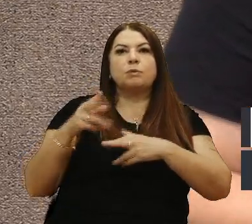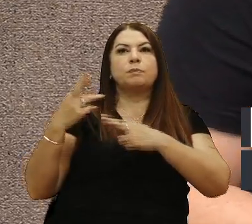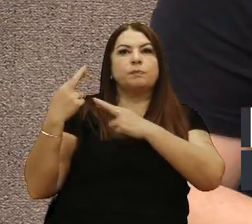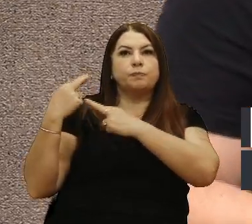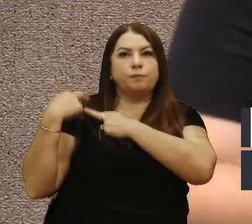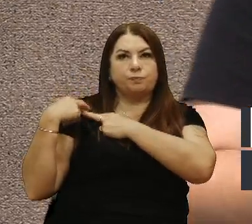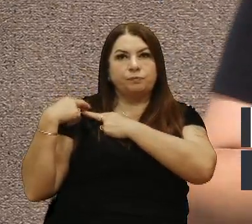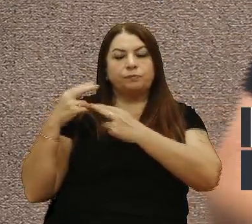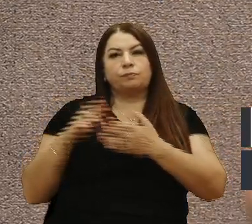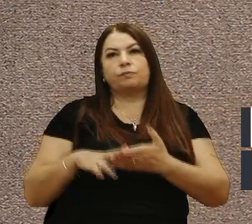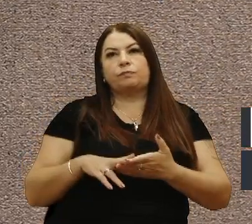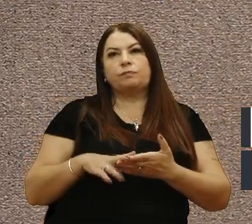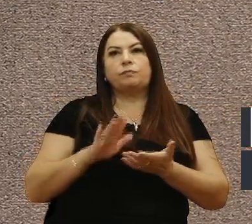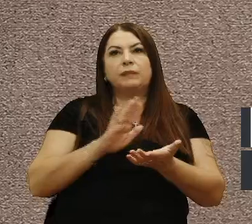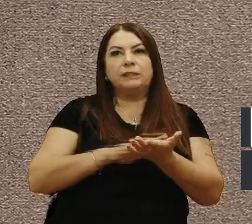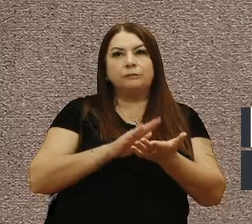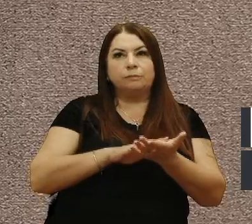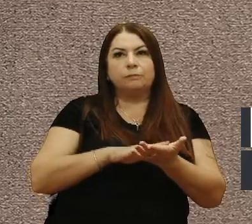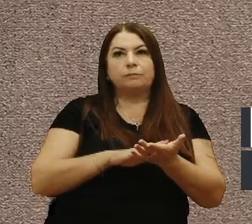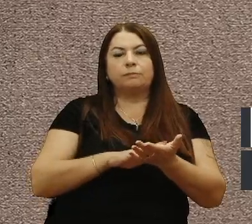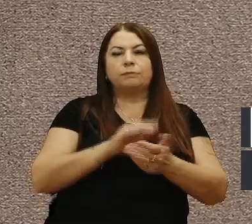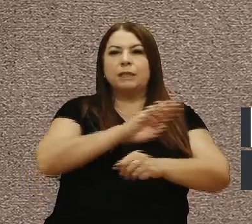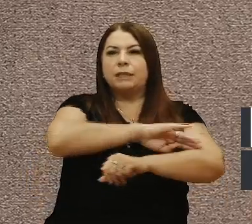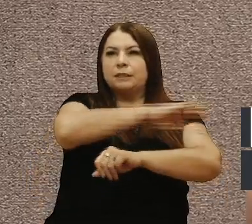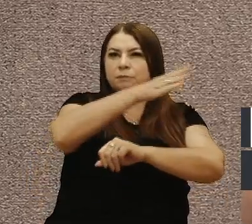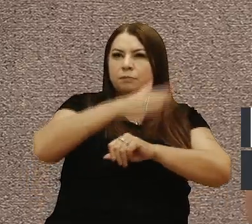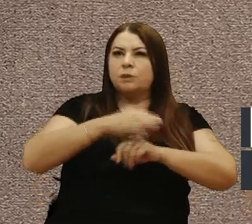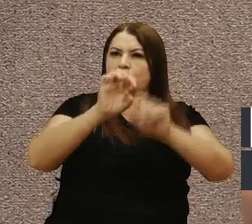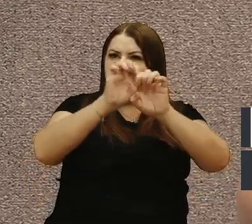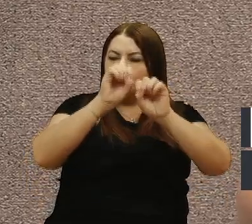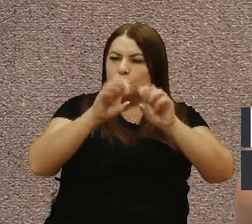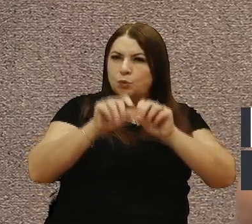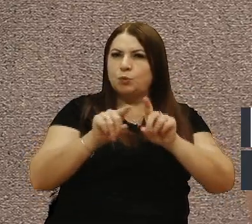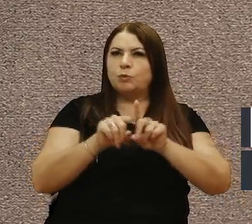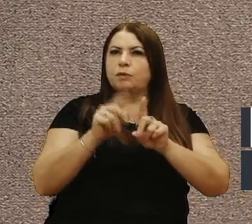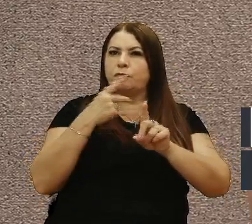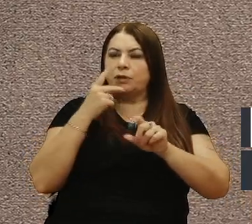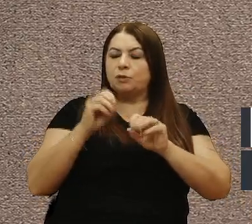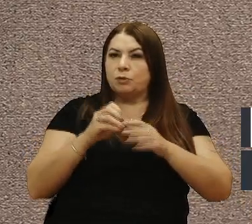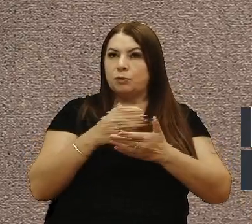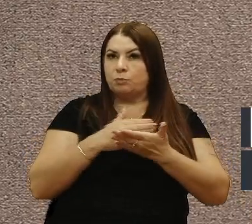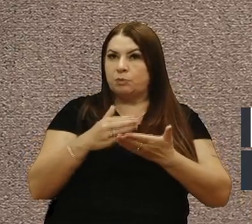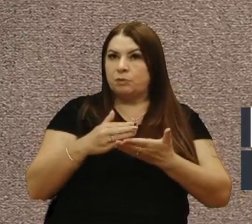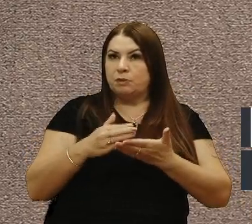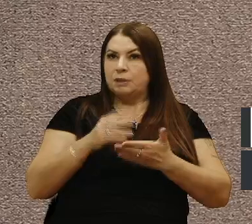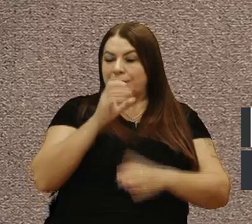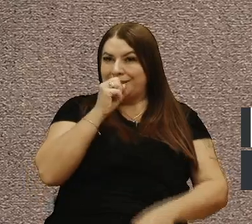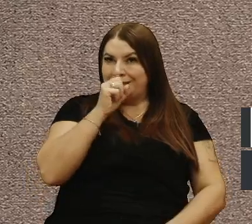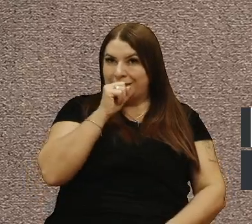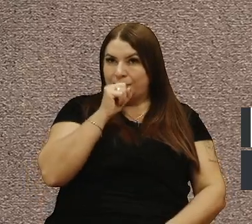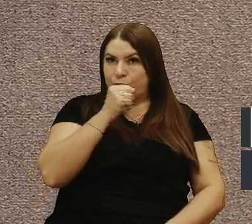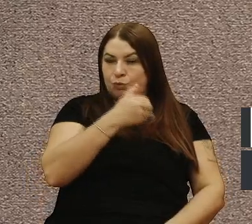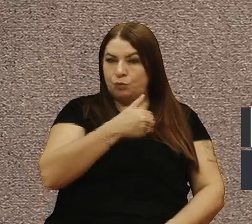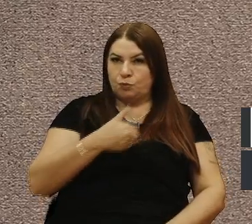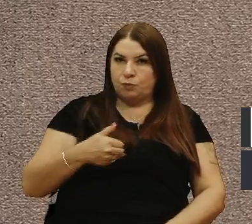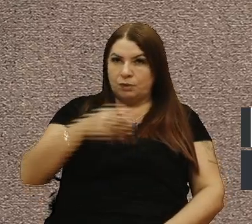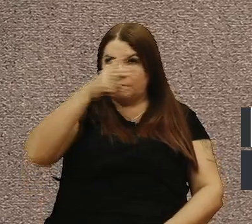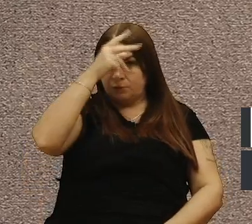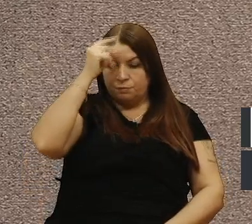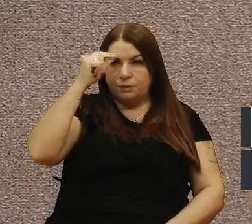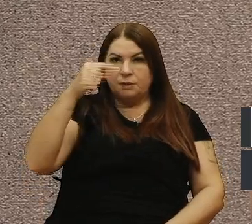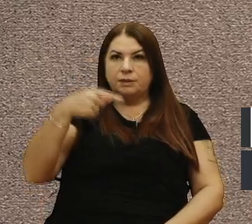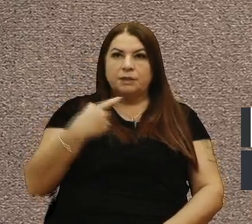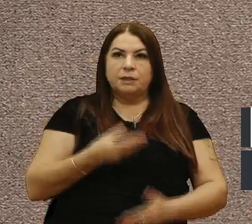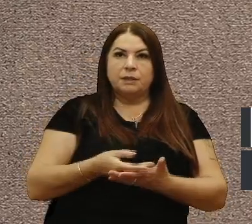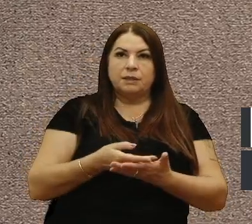responsabilidade. E aí a gente cobra ensino integral, a gente cobra estruturação, a gente fala em educação, e eu começo dizendo, sábado, o governo municipal vai dar